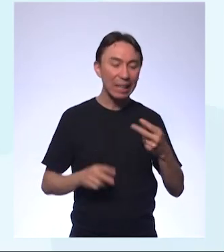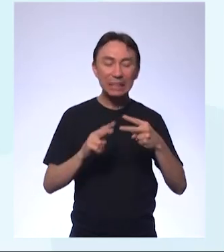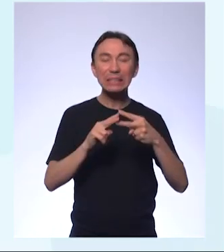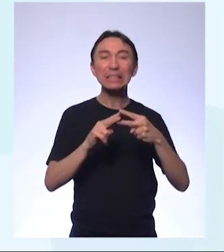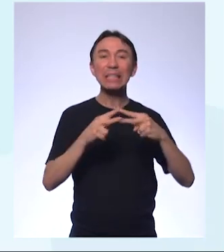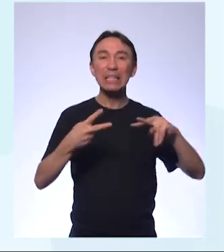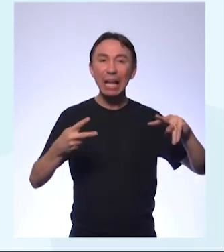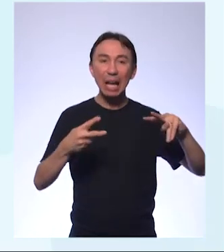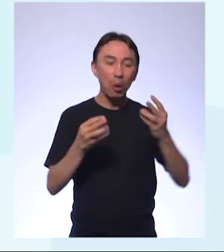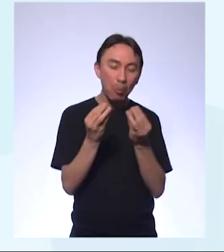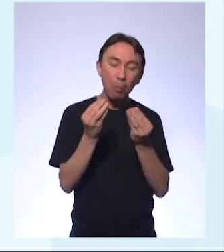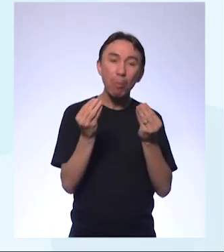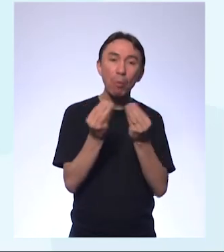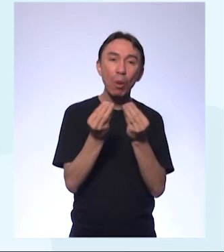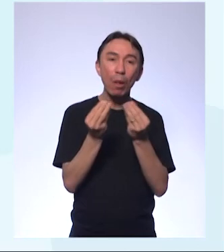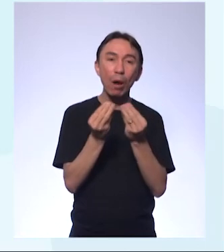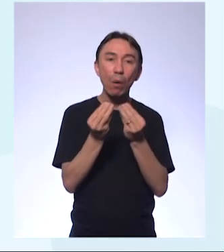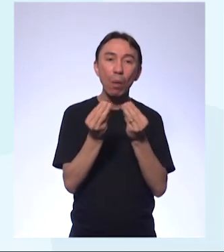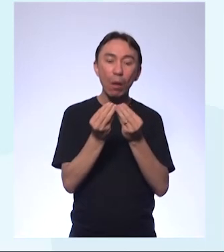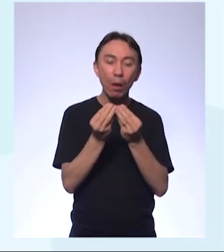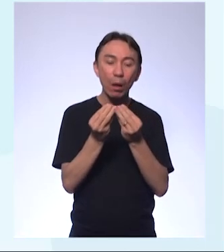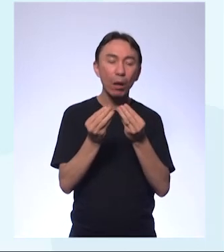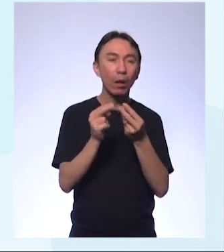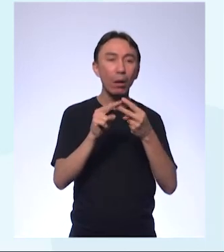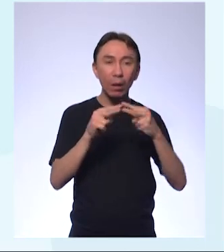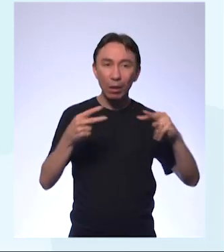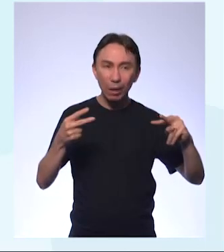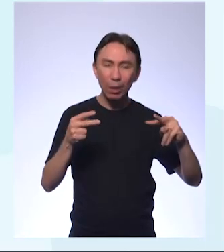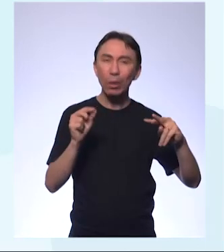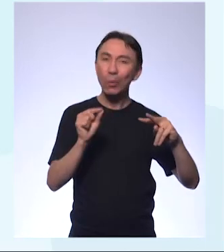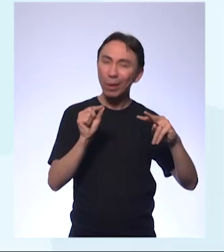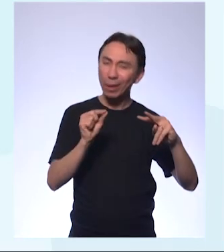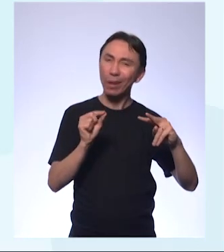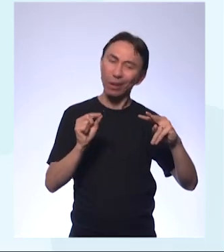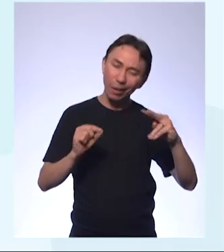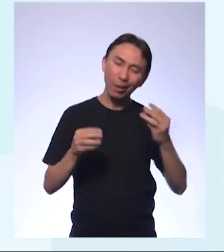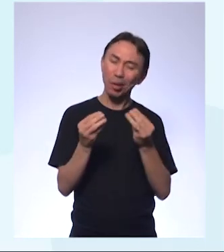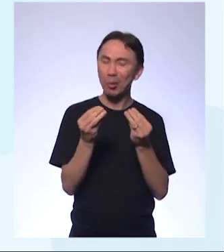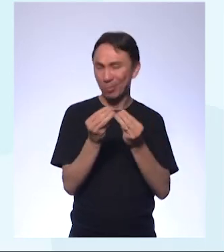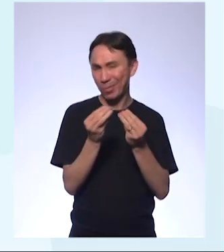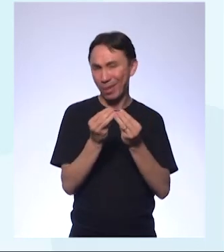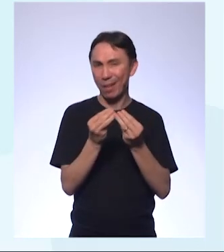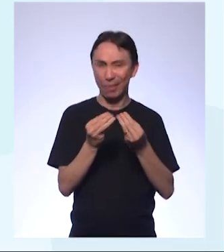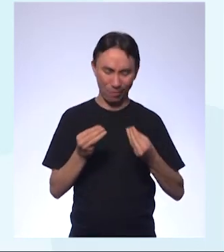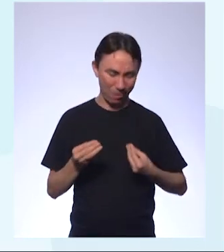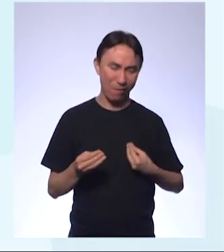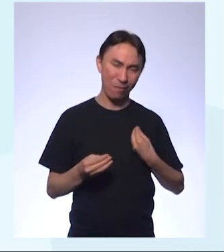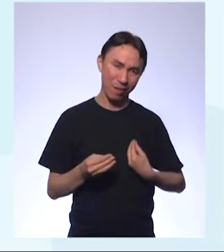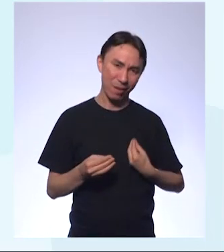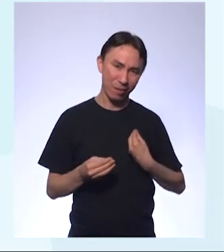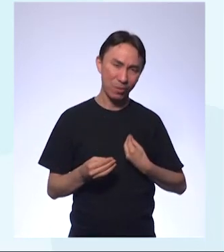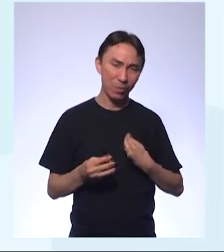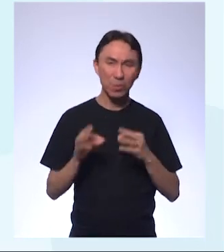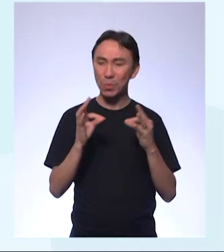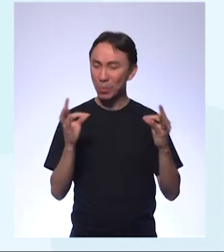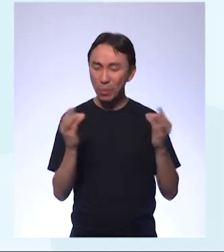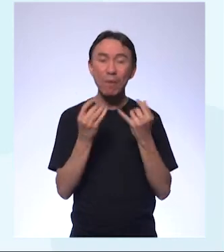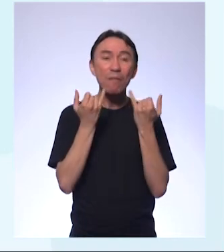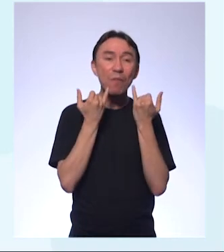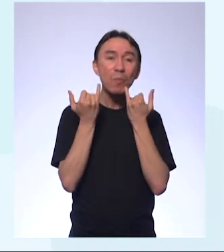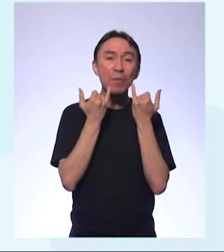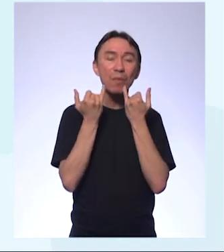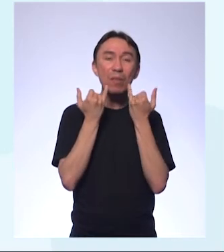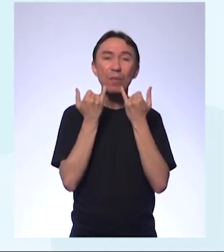Então, a molécula de DNA, ela é a molécula da vida, tá? Então, contém aí toda a informação genética, ela